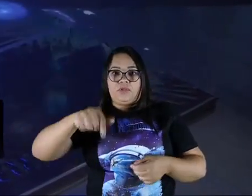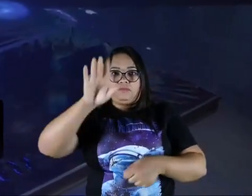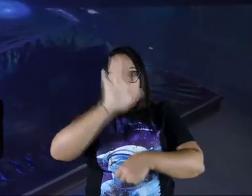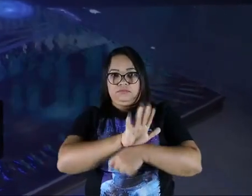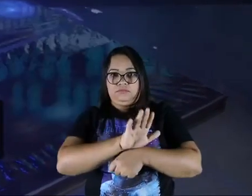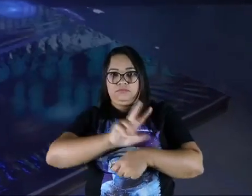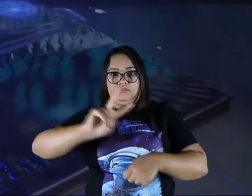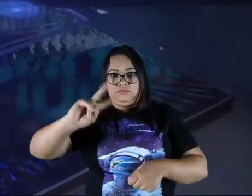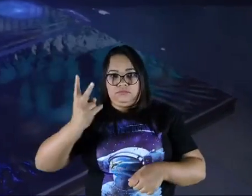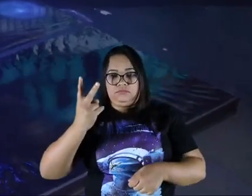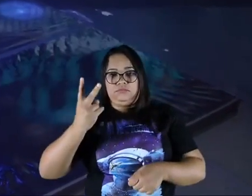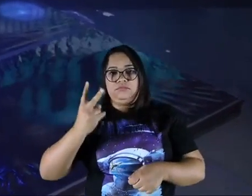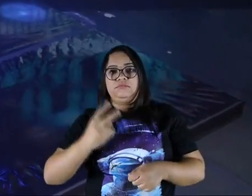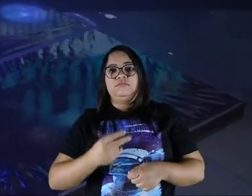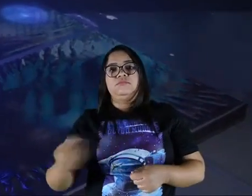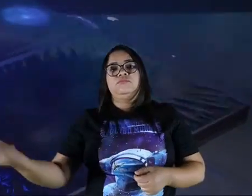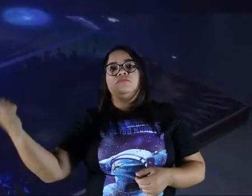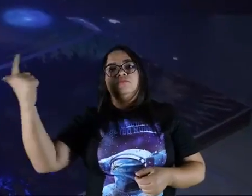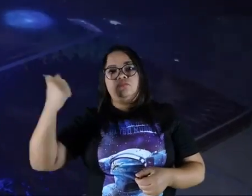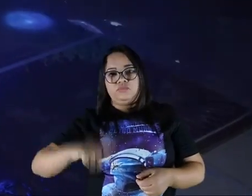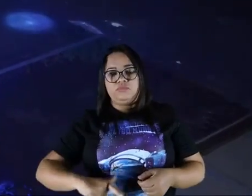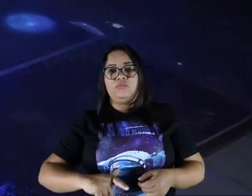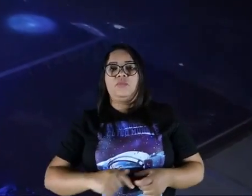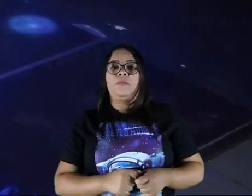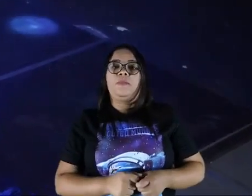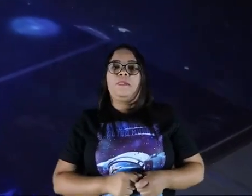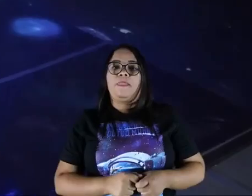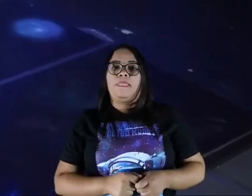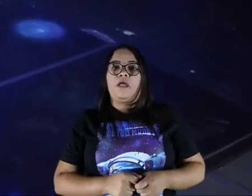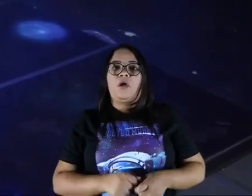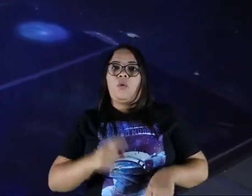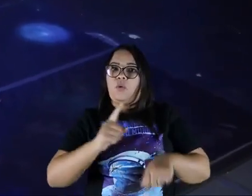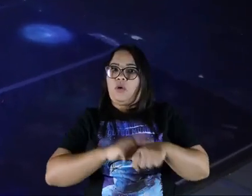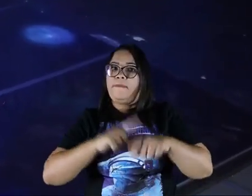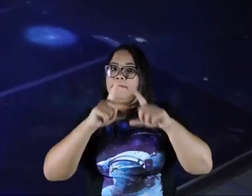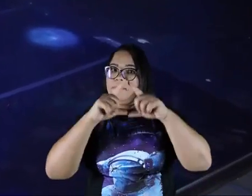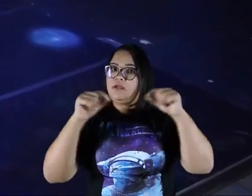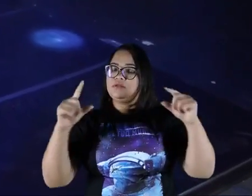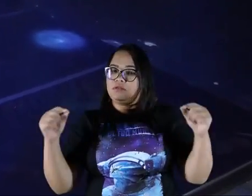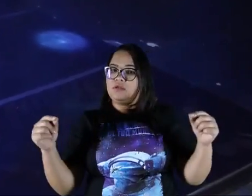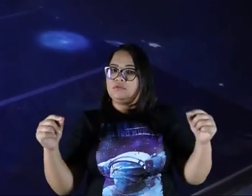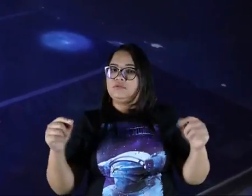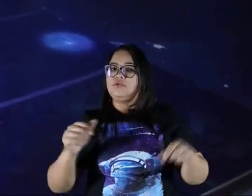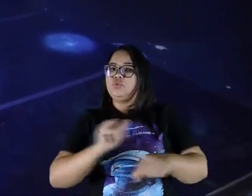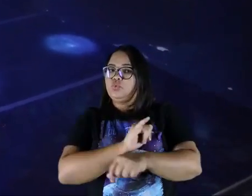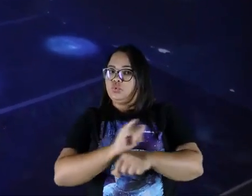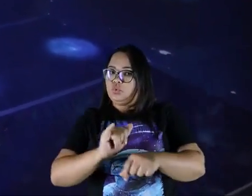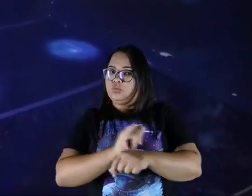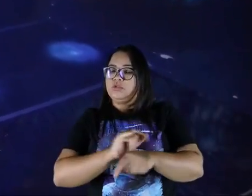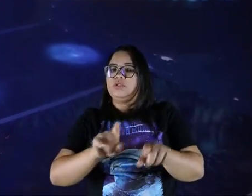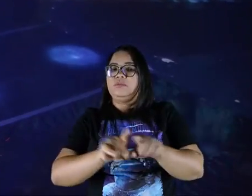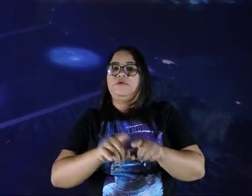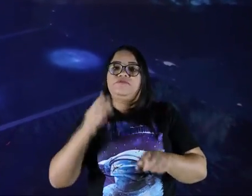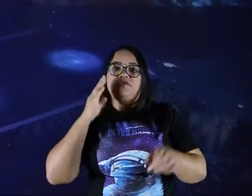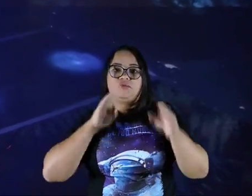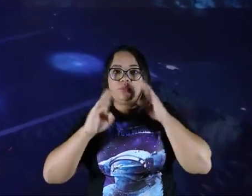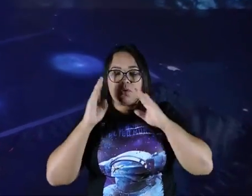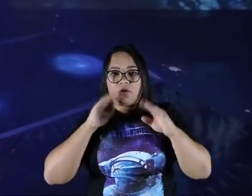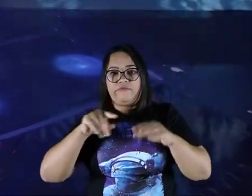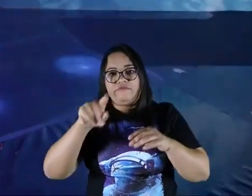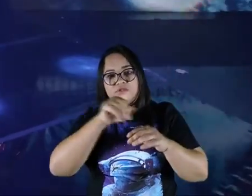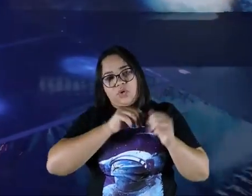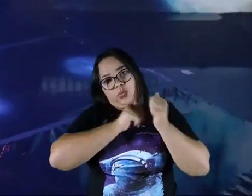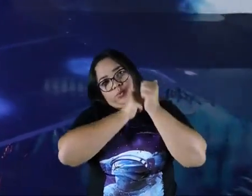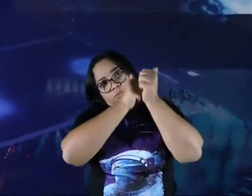às 14 horas, a gente retorna no horário de Brasília, mesmo nesse mesmo canal aqui do YouTube e também no Facebook. E aí você